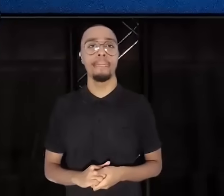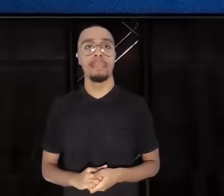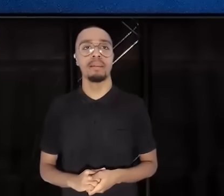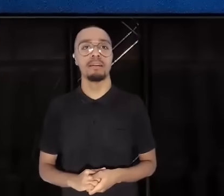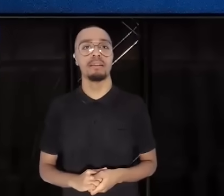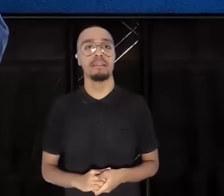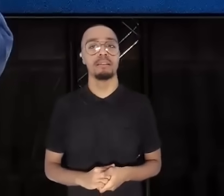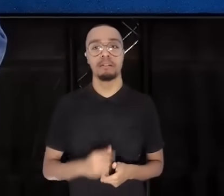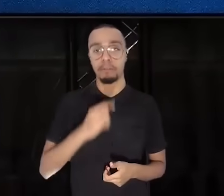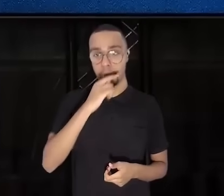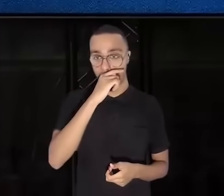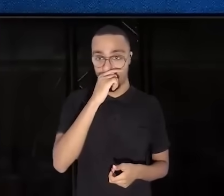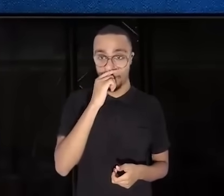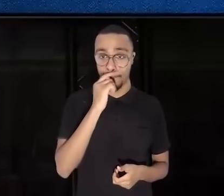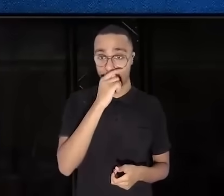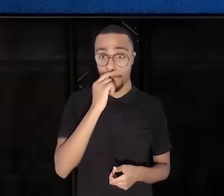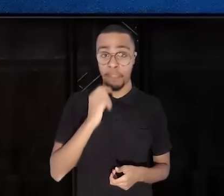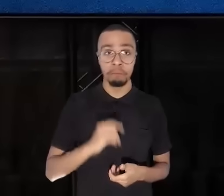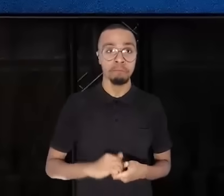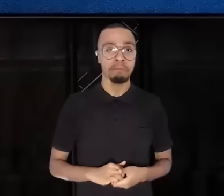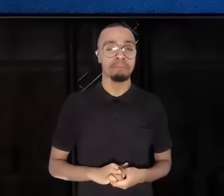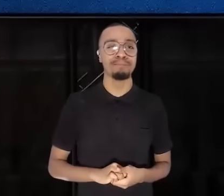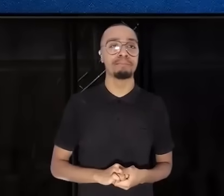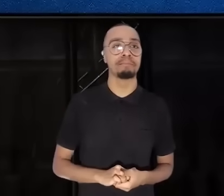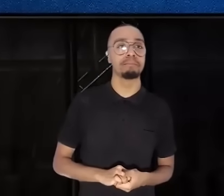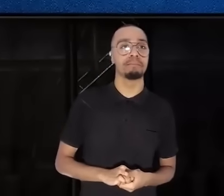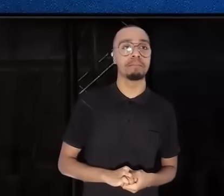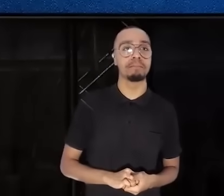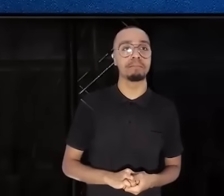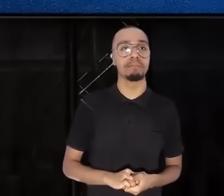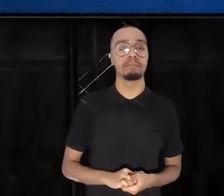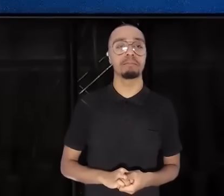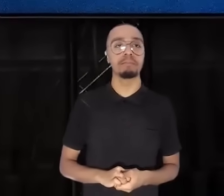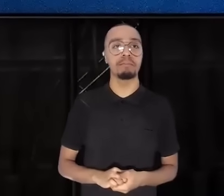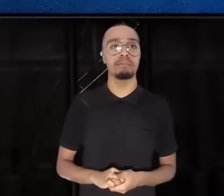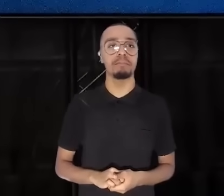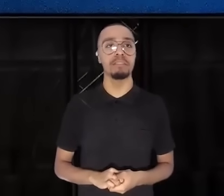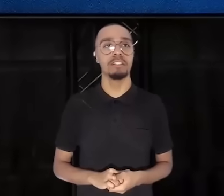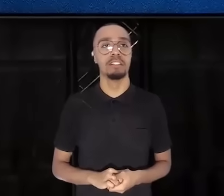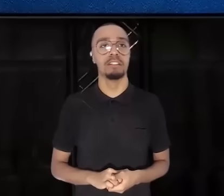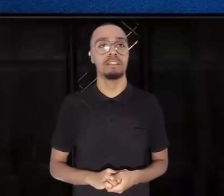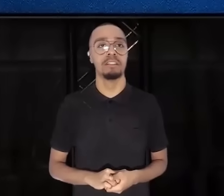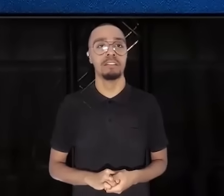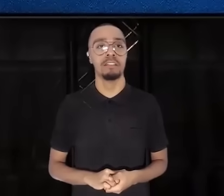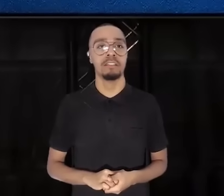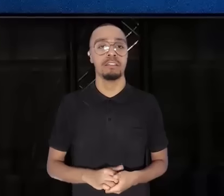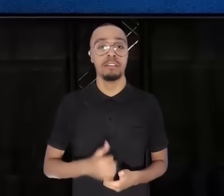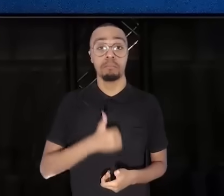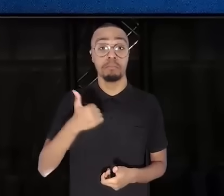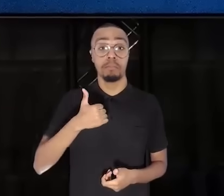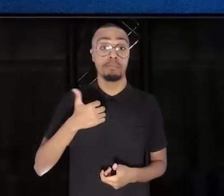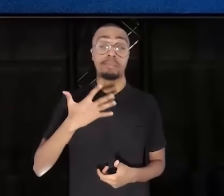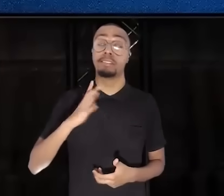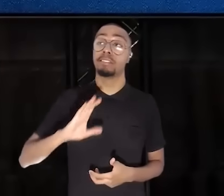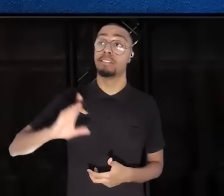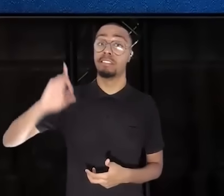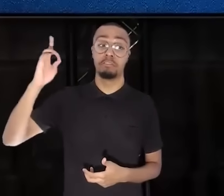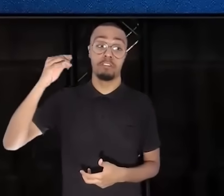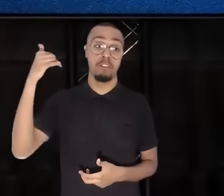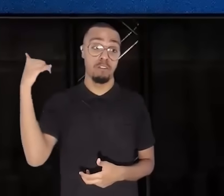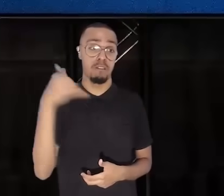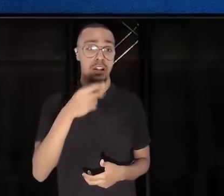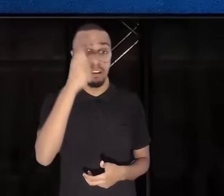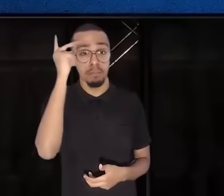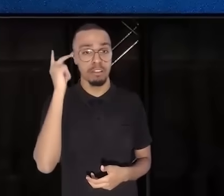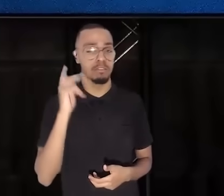fala sobre ele, ou se dá um nome, é para um homem que tem 80 anos de idade, chamado Moisés. Ele